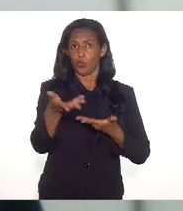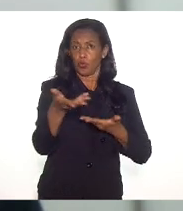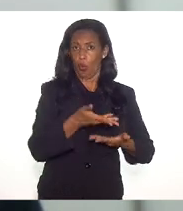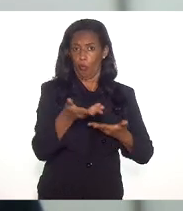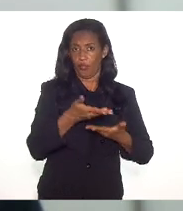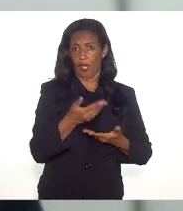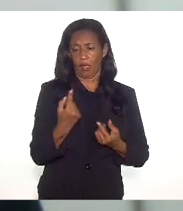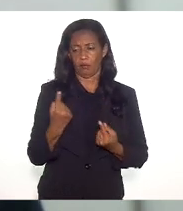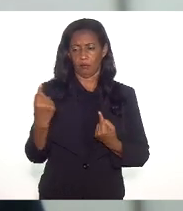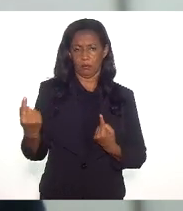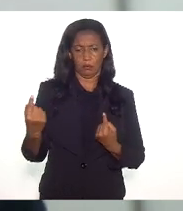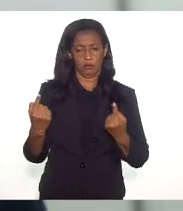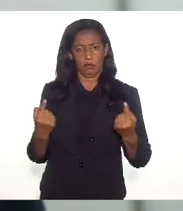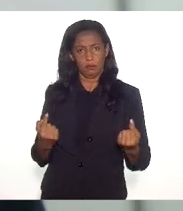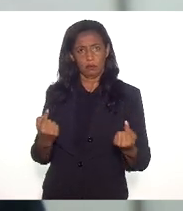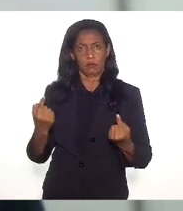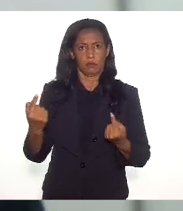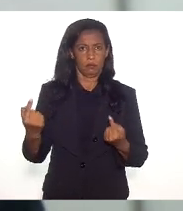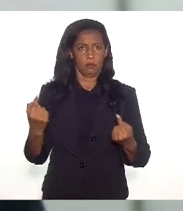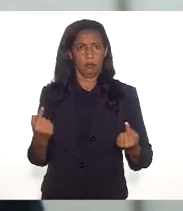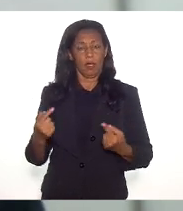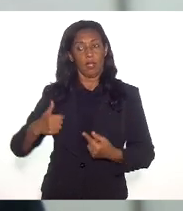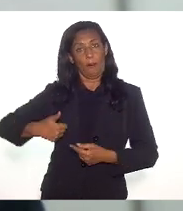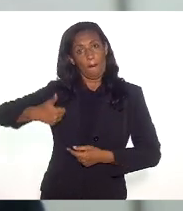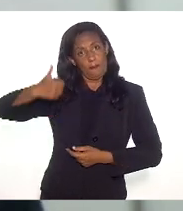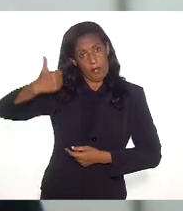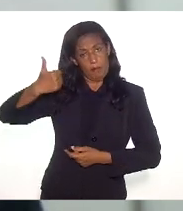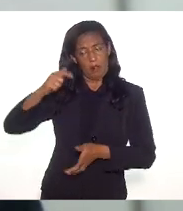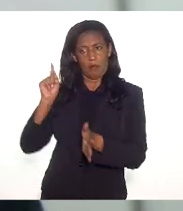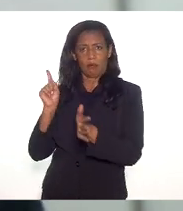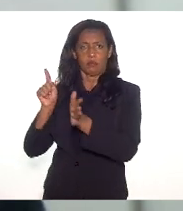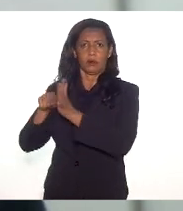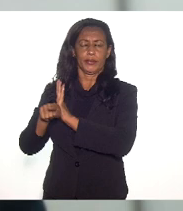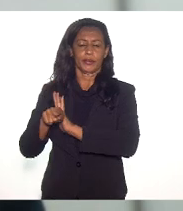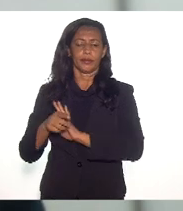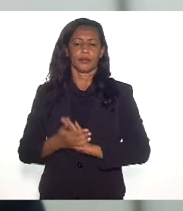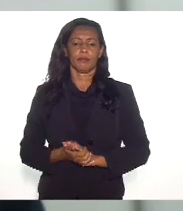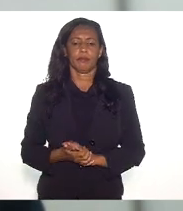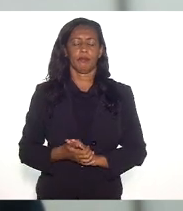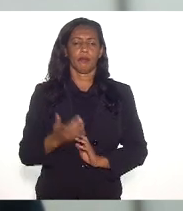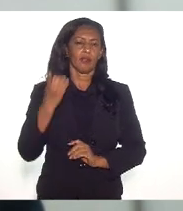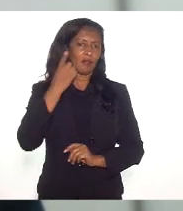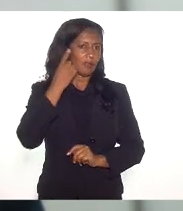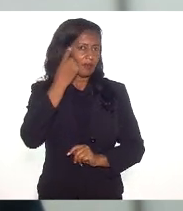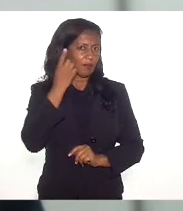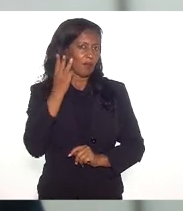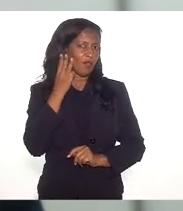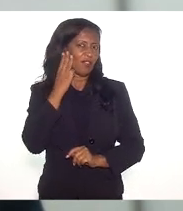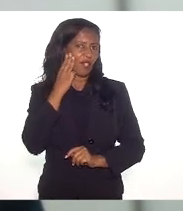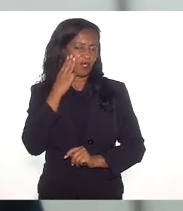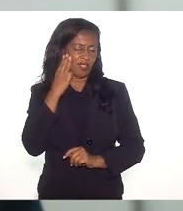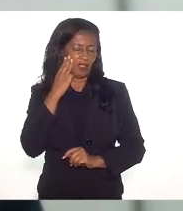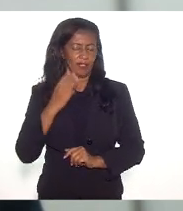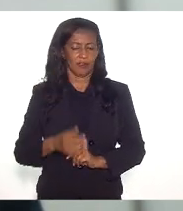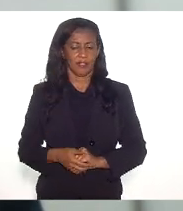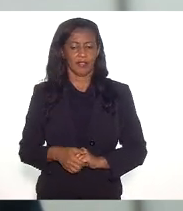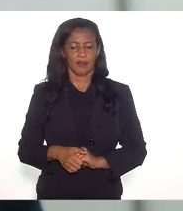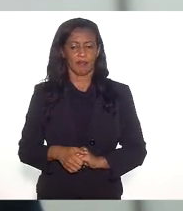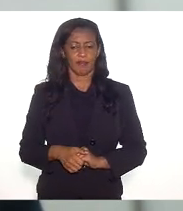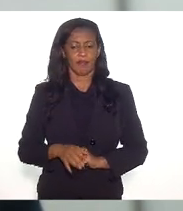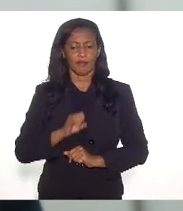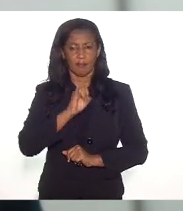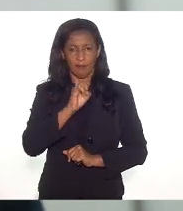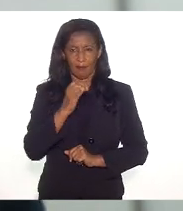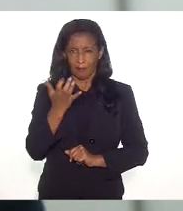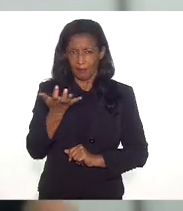convidadas. Eu primeiro pergunto ao deputado Waldeck Carneiro se quer